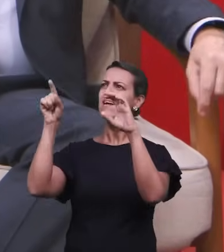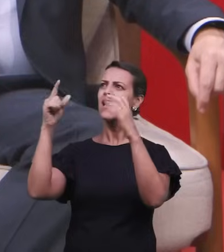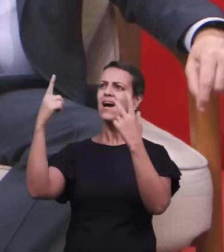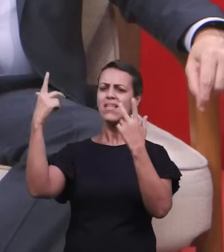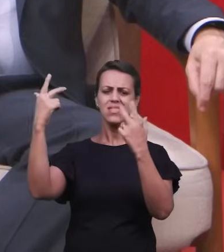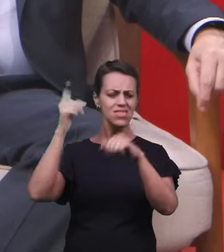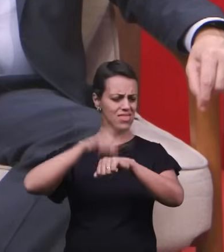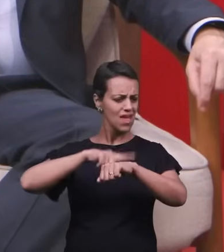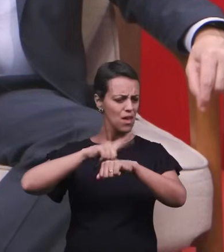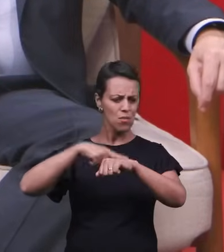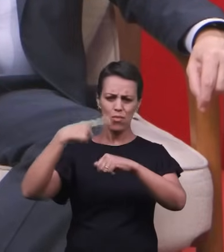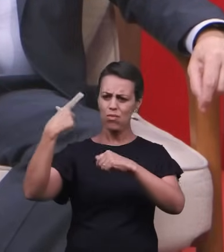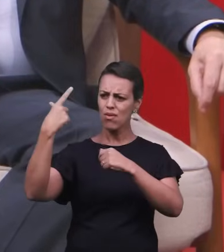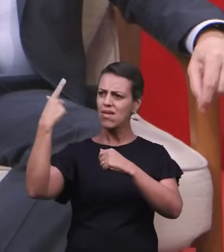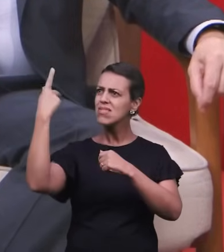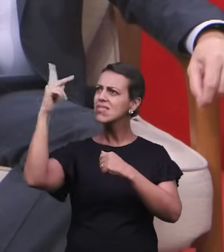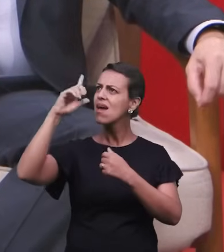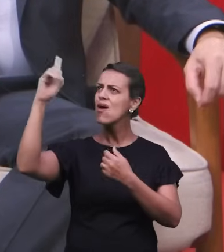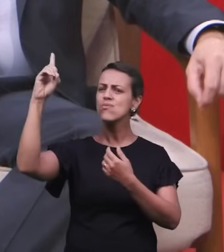então ele entrou no tempo de Deus.